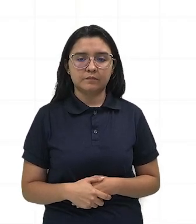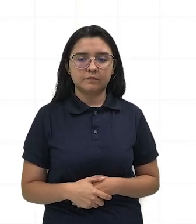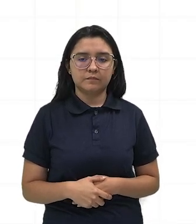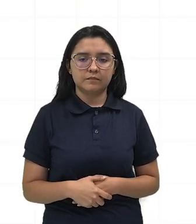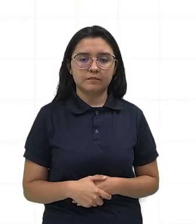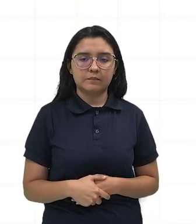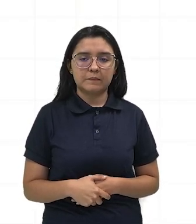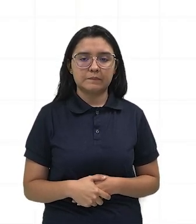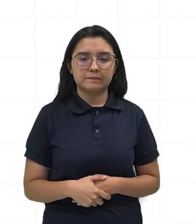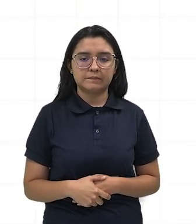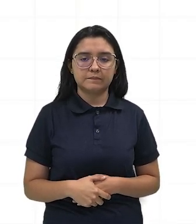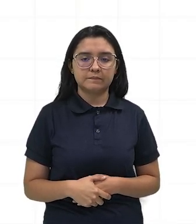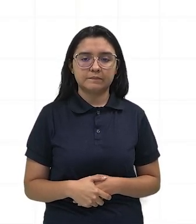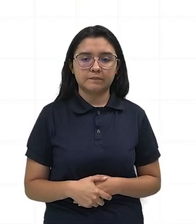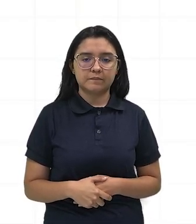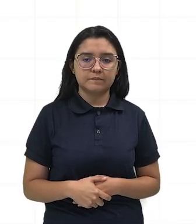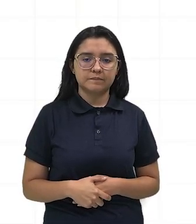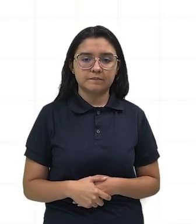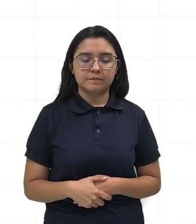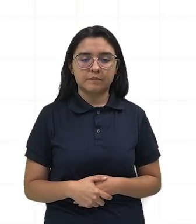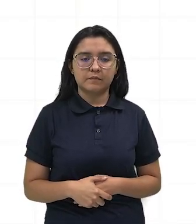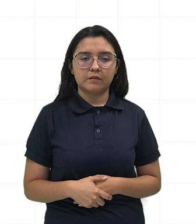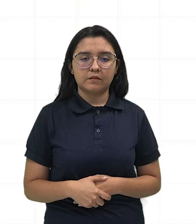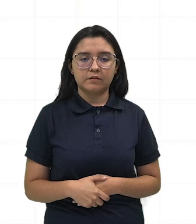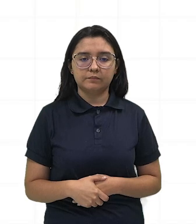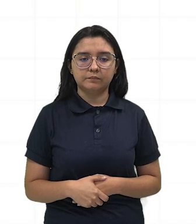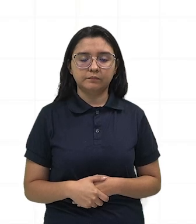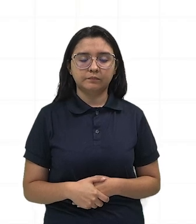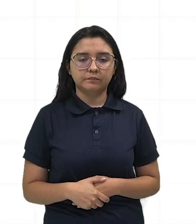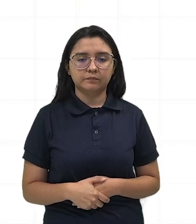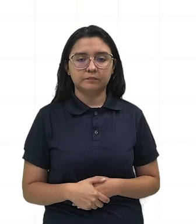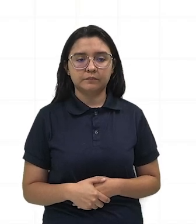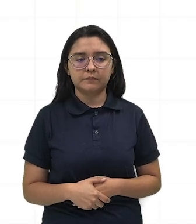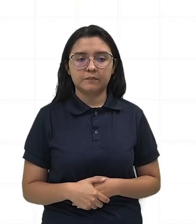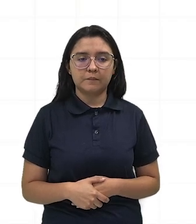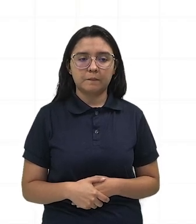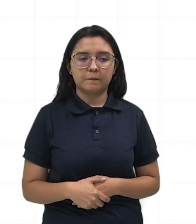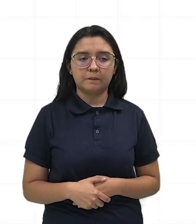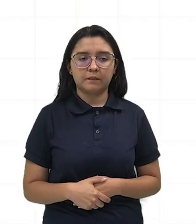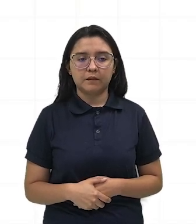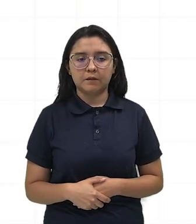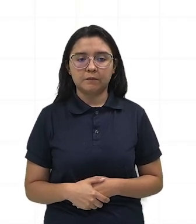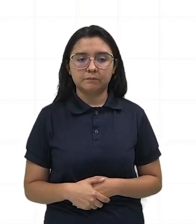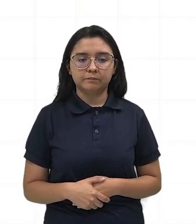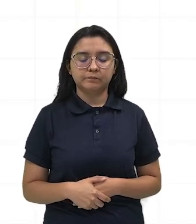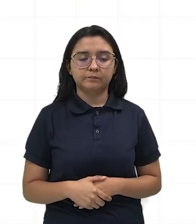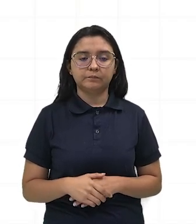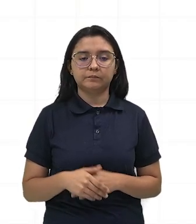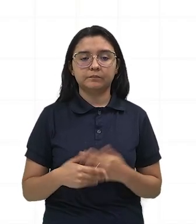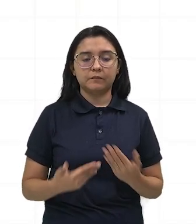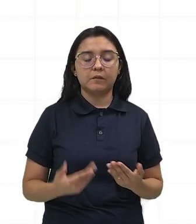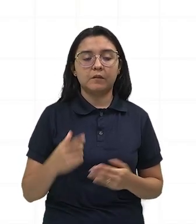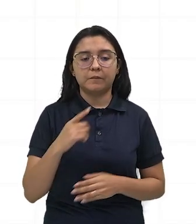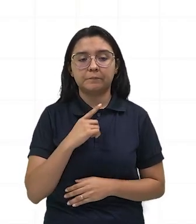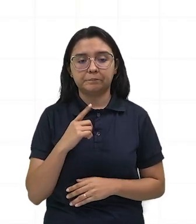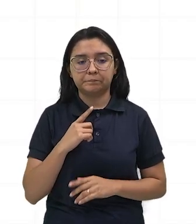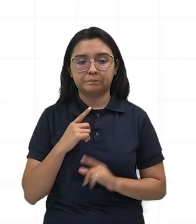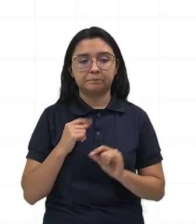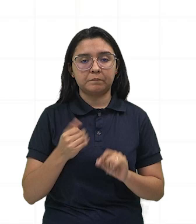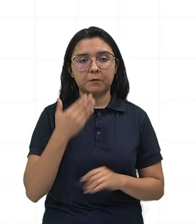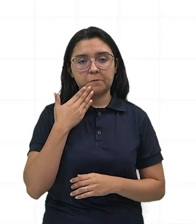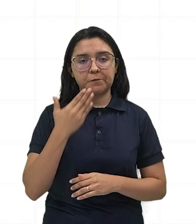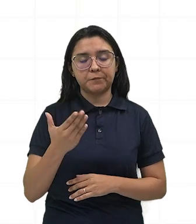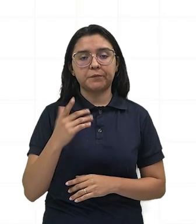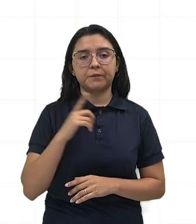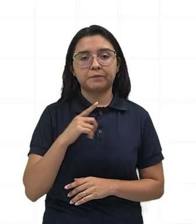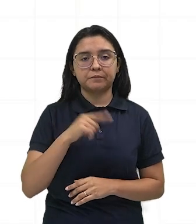sustentação da sua casa. Tá? Muito bem. Então, aqui, ó, nós temos o seguinte. Desenhe um gráfico